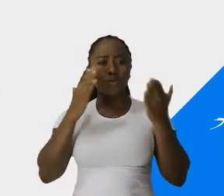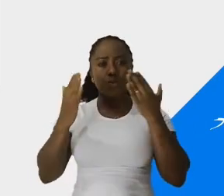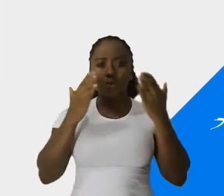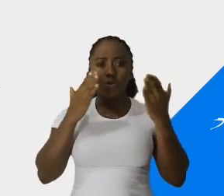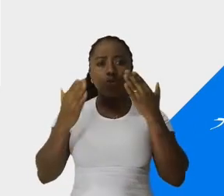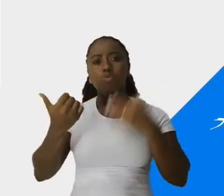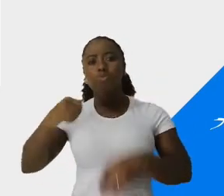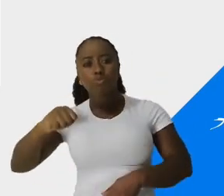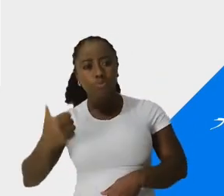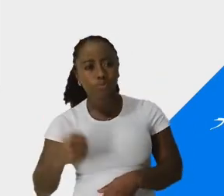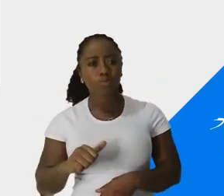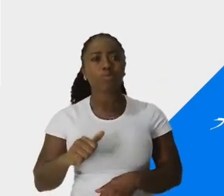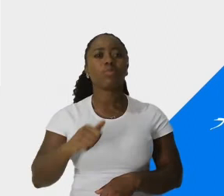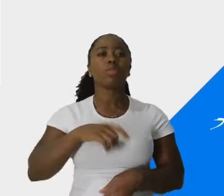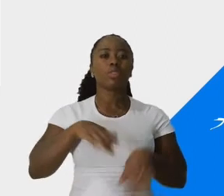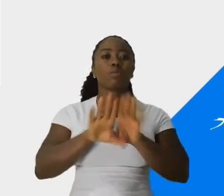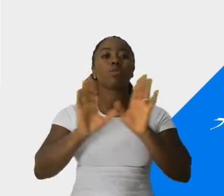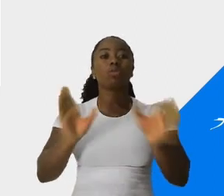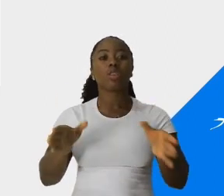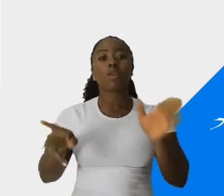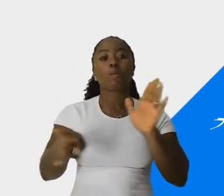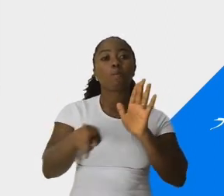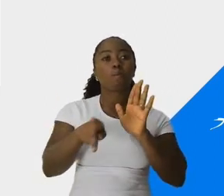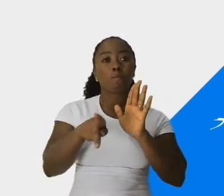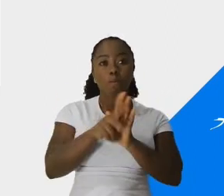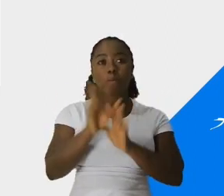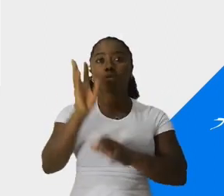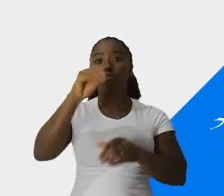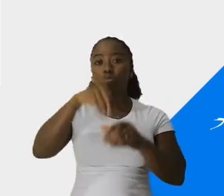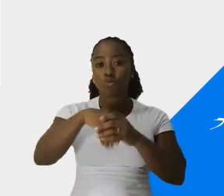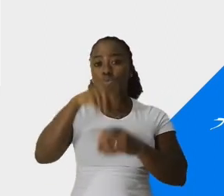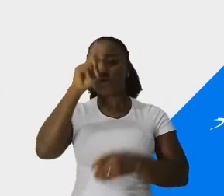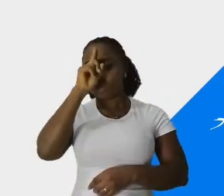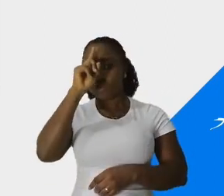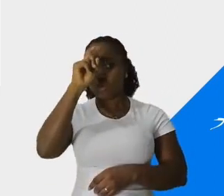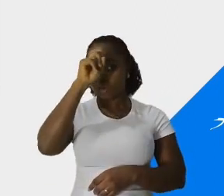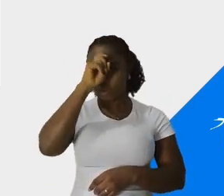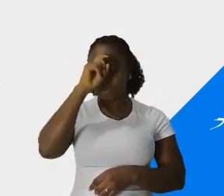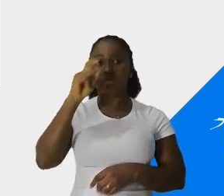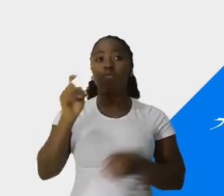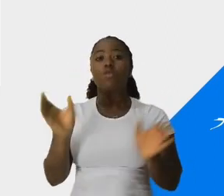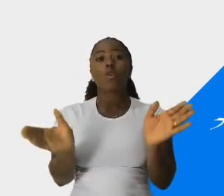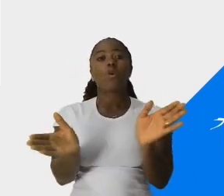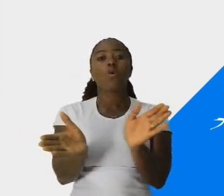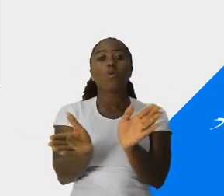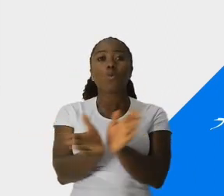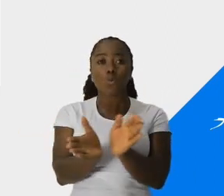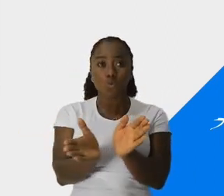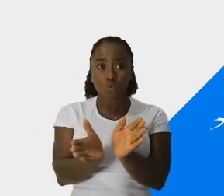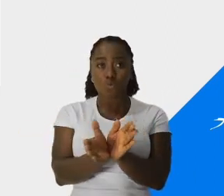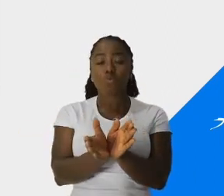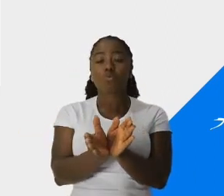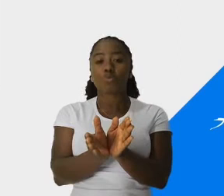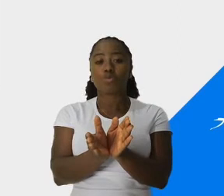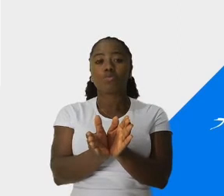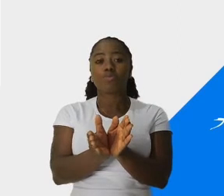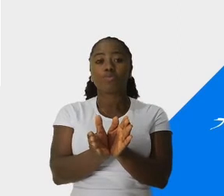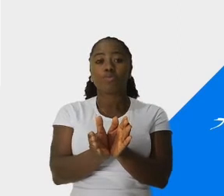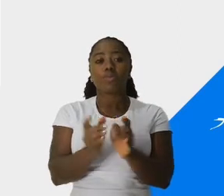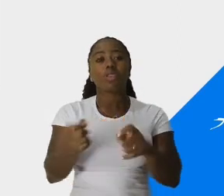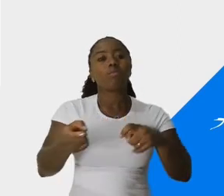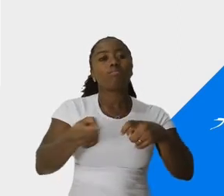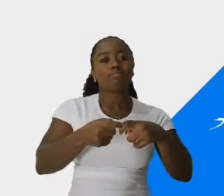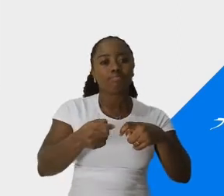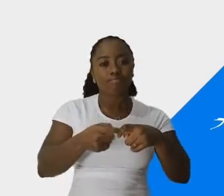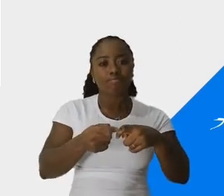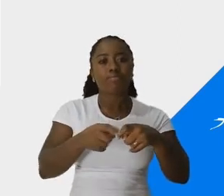um contexto clínico, claro, né, da equipe clínica, e de forma no âmbito pré-operatório desse